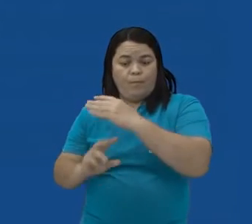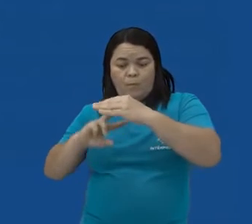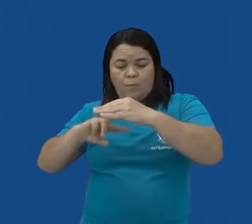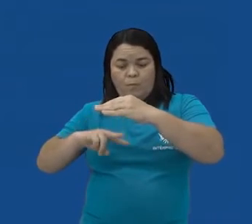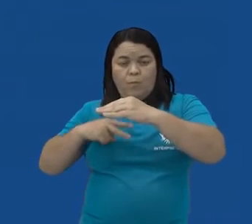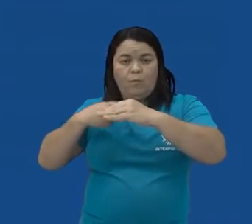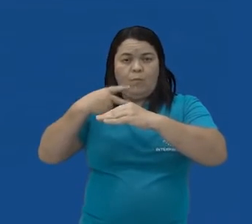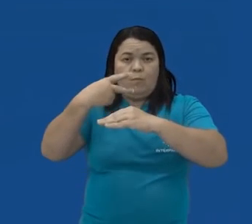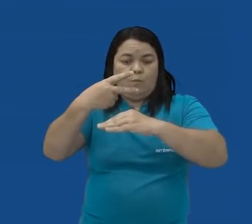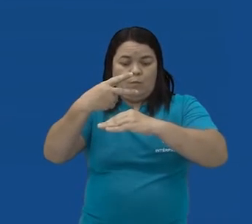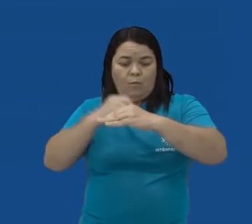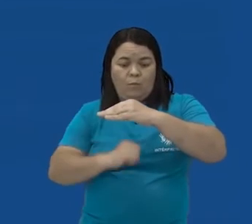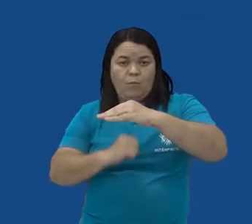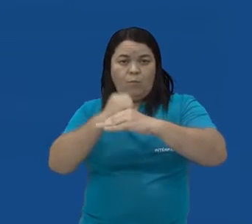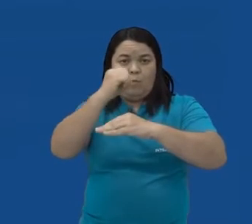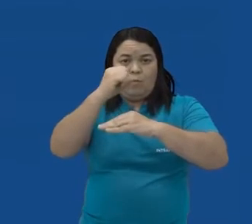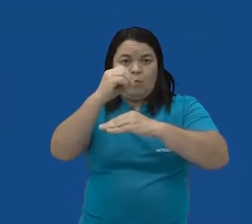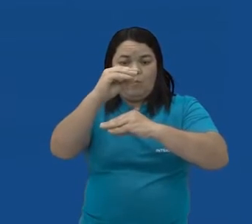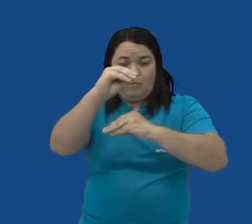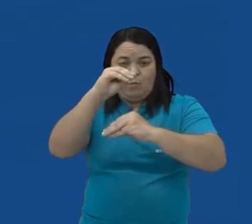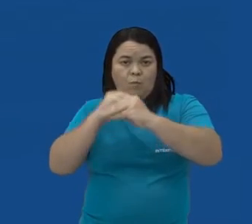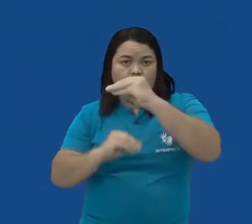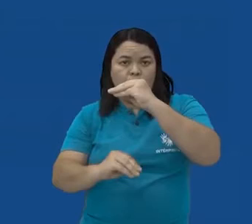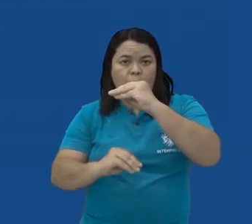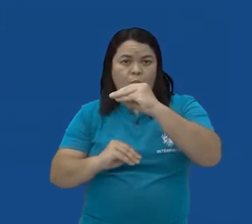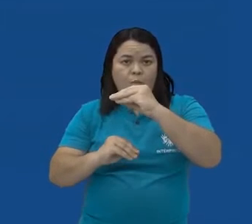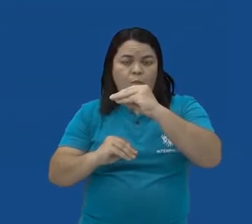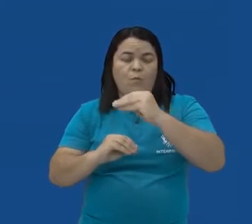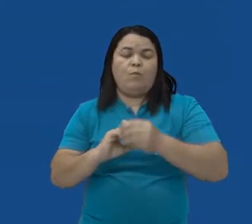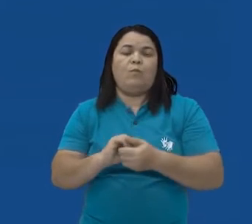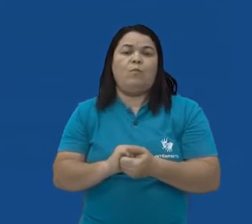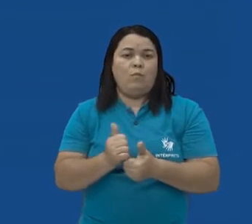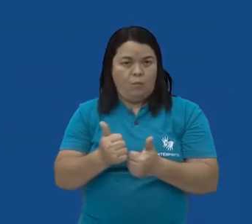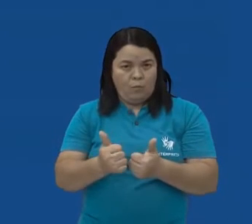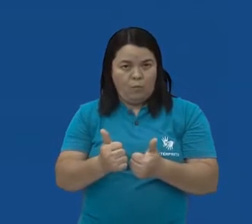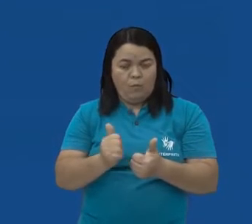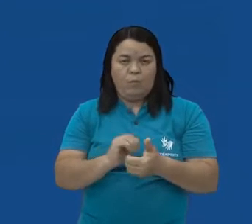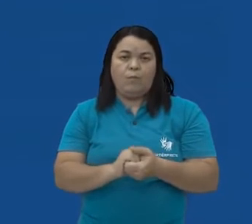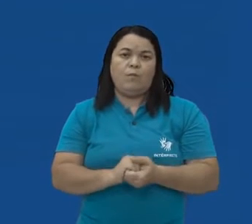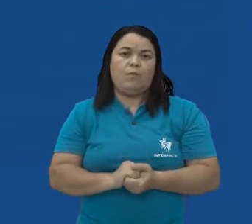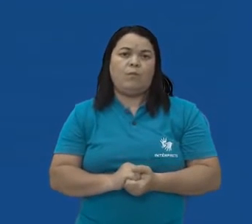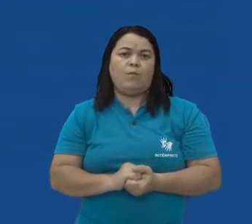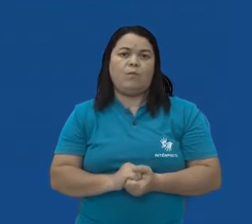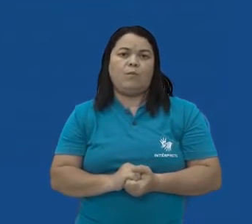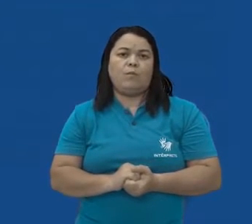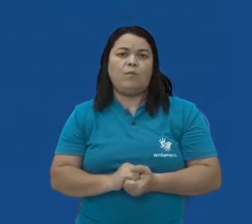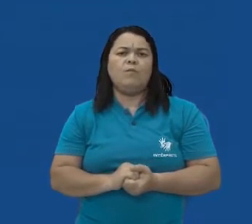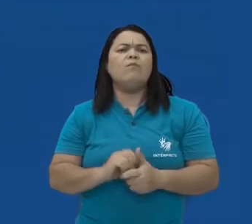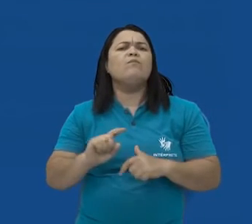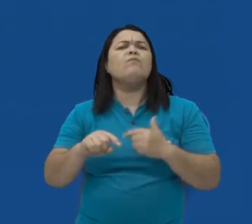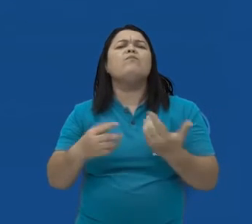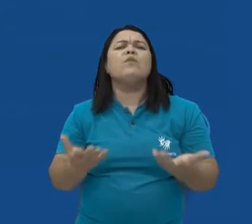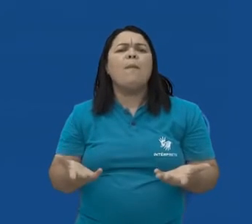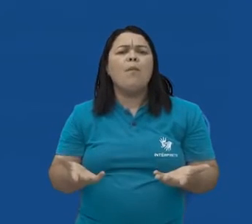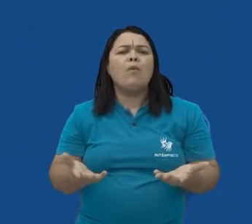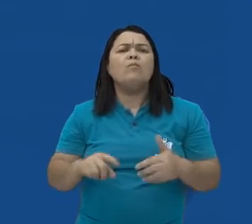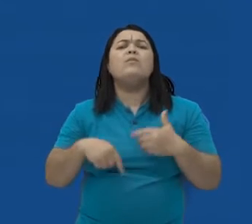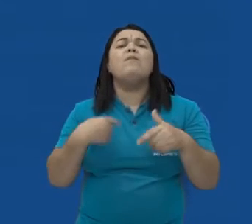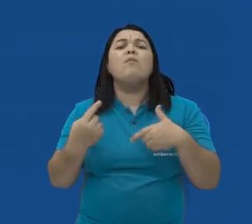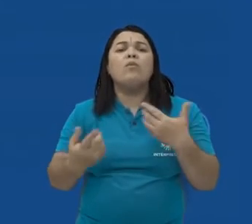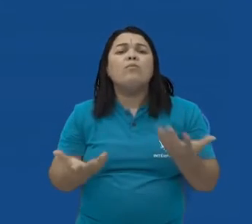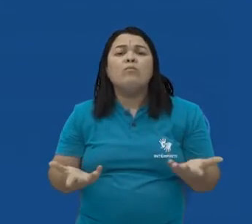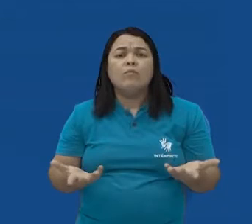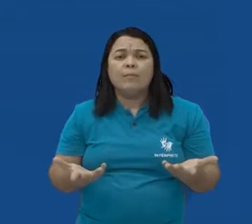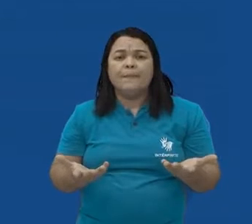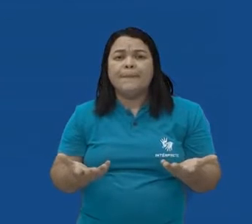cima para baixo e o valor que está embaixo para cima, beleza? E aí, pessoal, o que acontece? Depois que